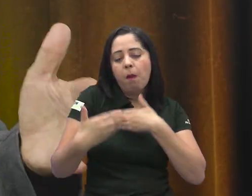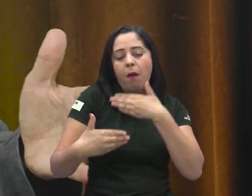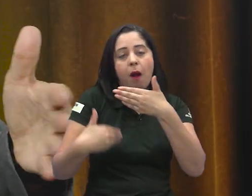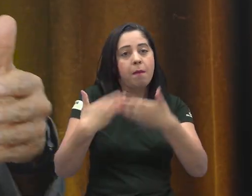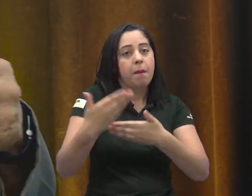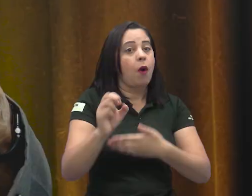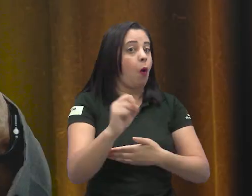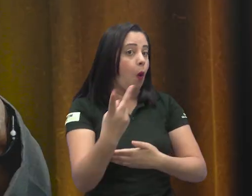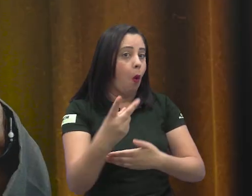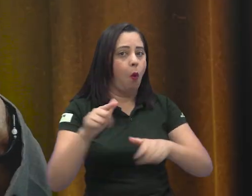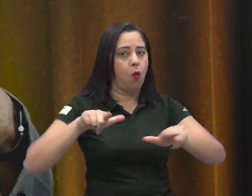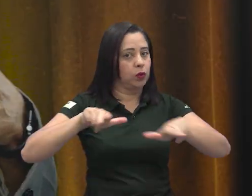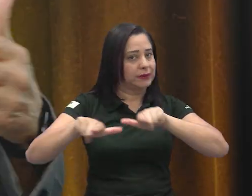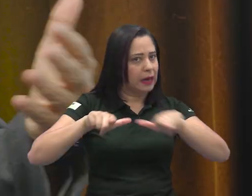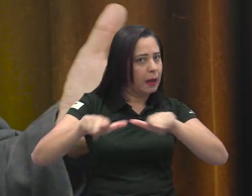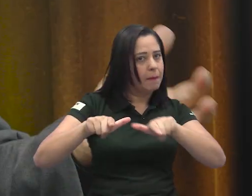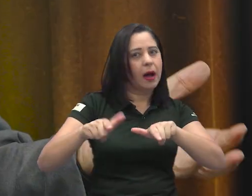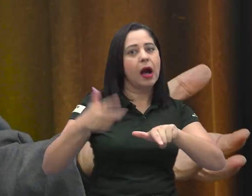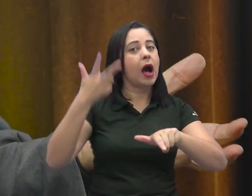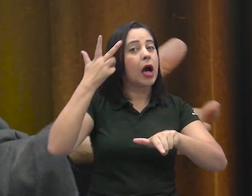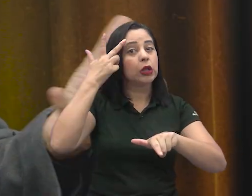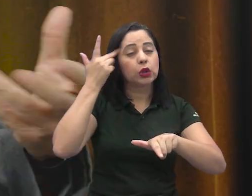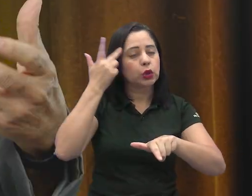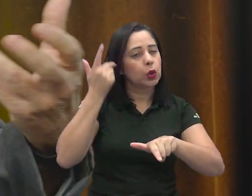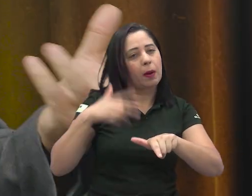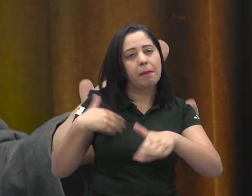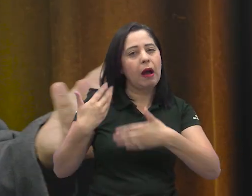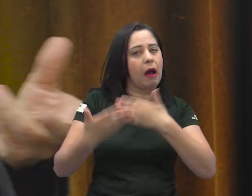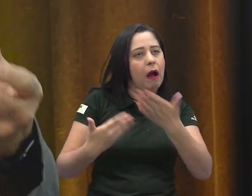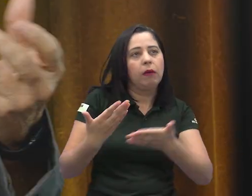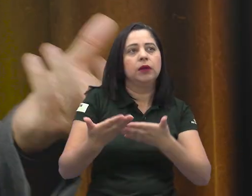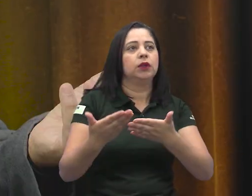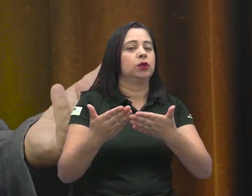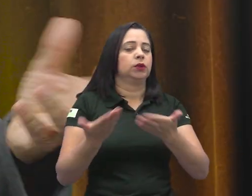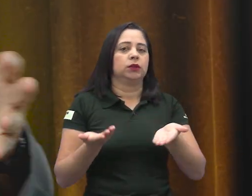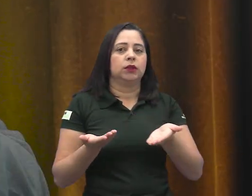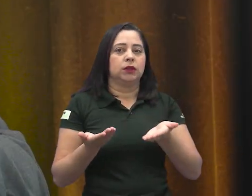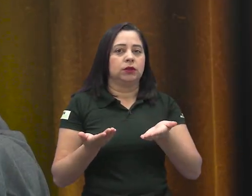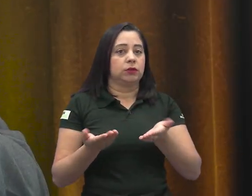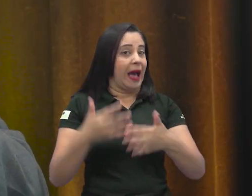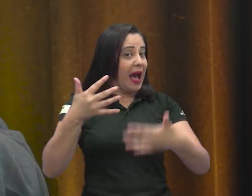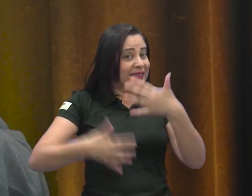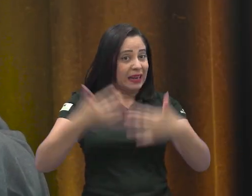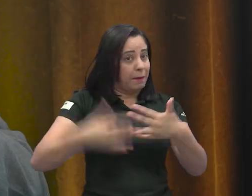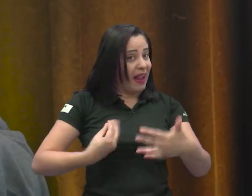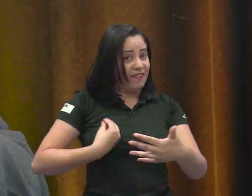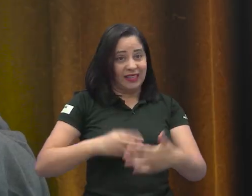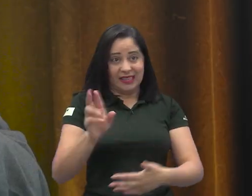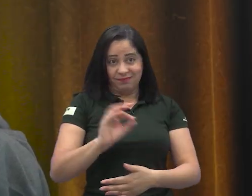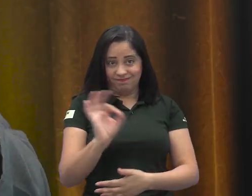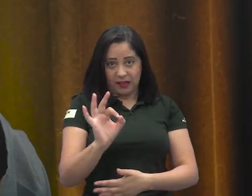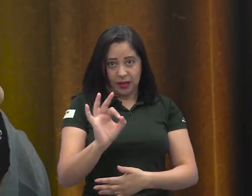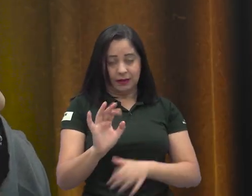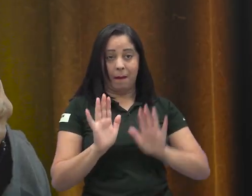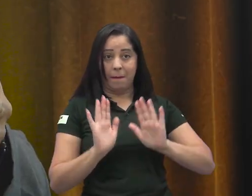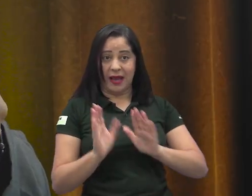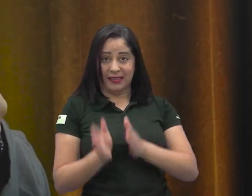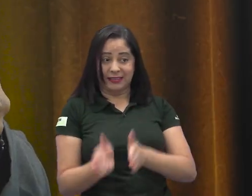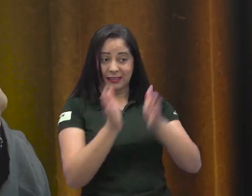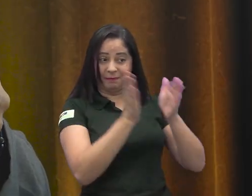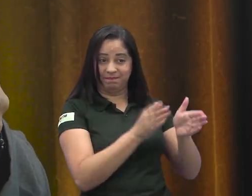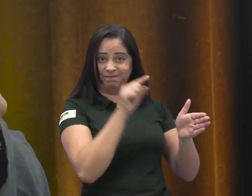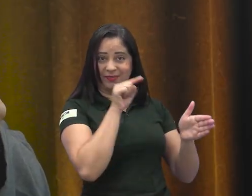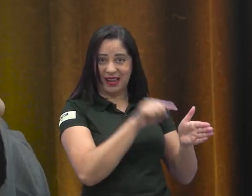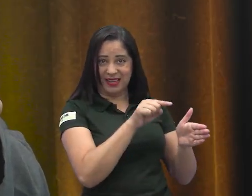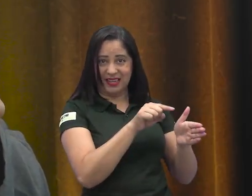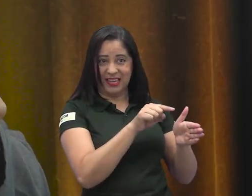no trabalho, ou mesmo numa atividade esportiva, de lazer, não atrapalha. Ao contrário,